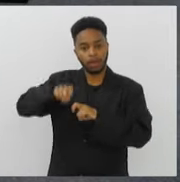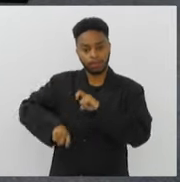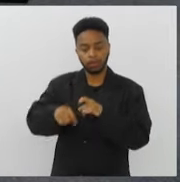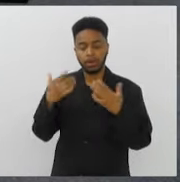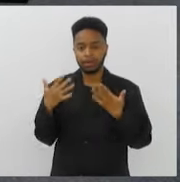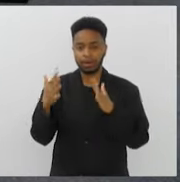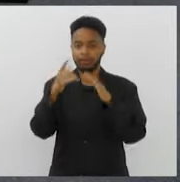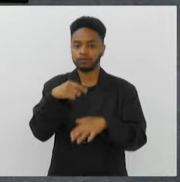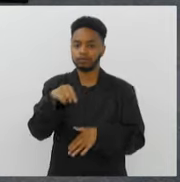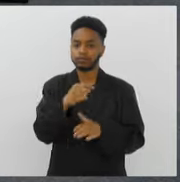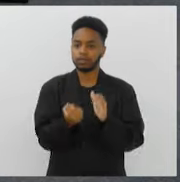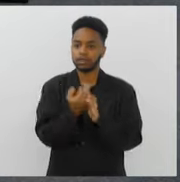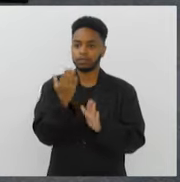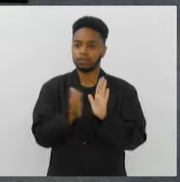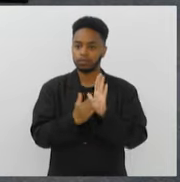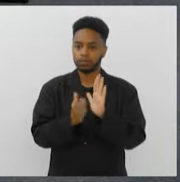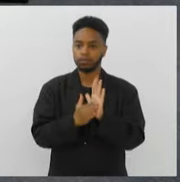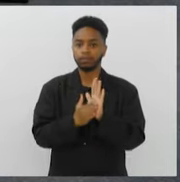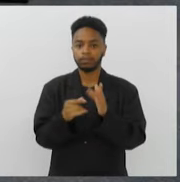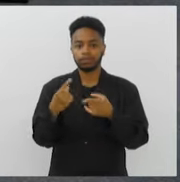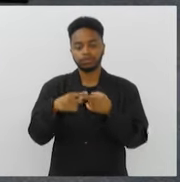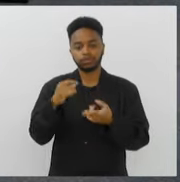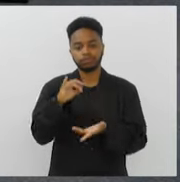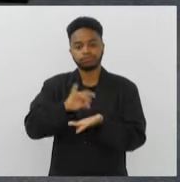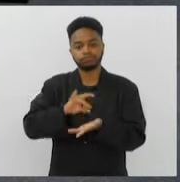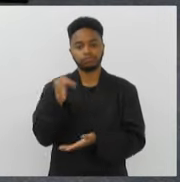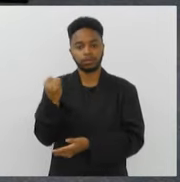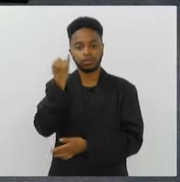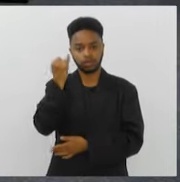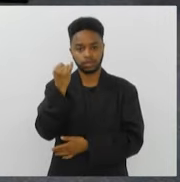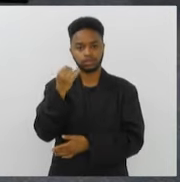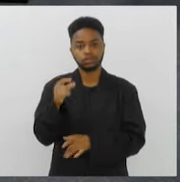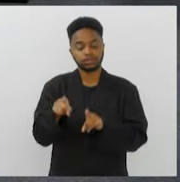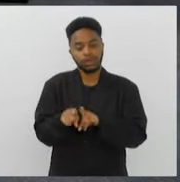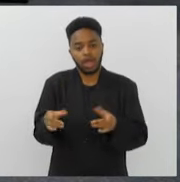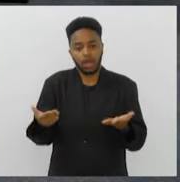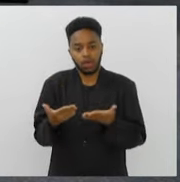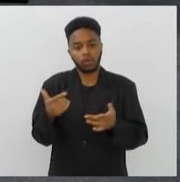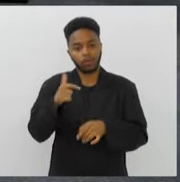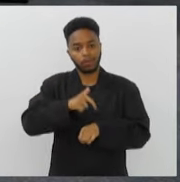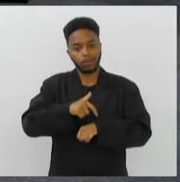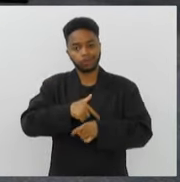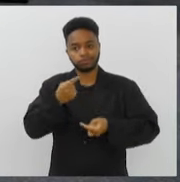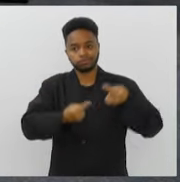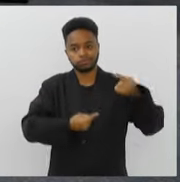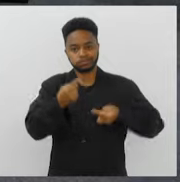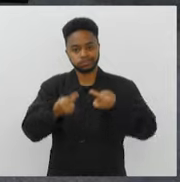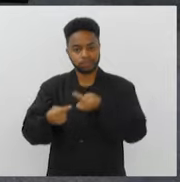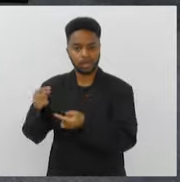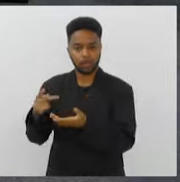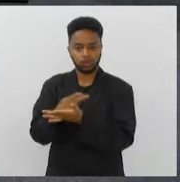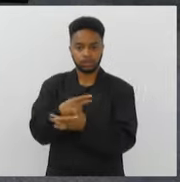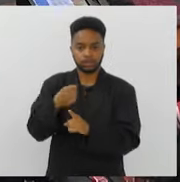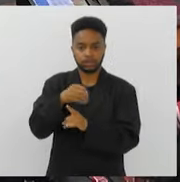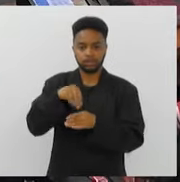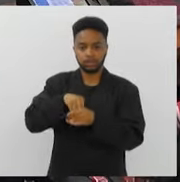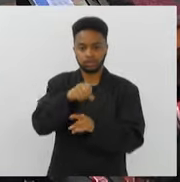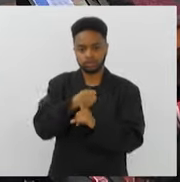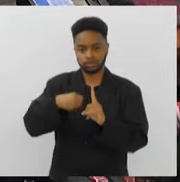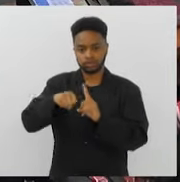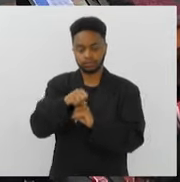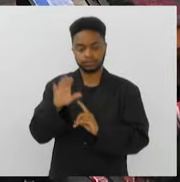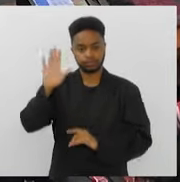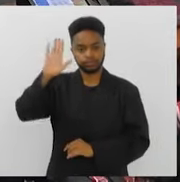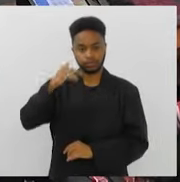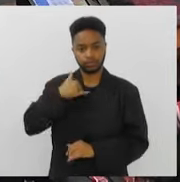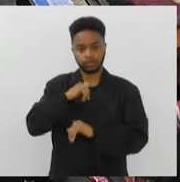aos autores, proposta importantíssima, ainda mais no momento de debate que a gente vem enfrentando na sociedade. Presidente,